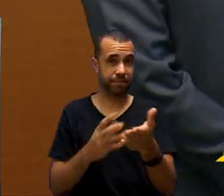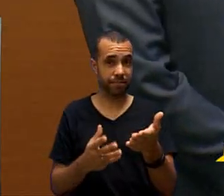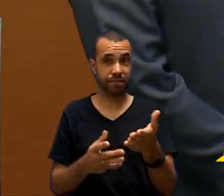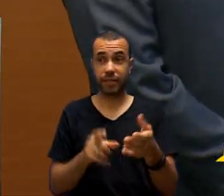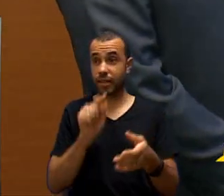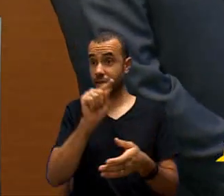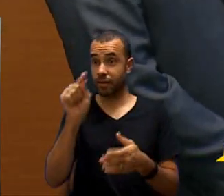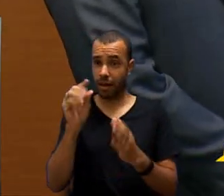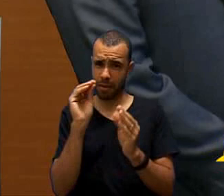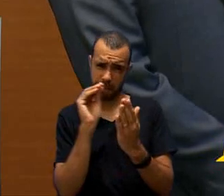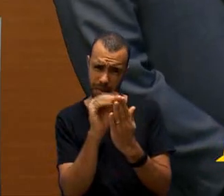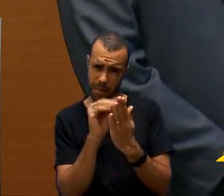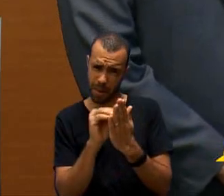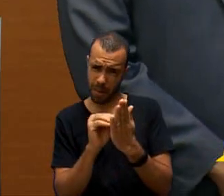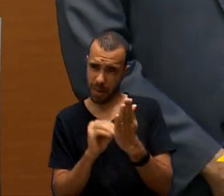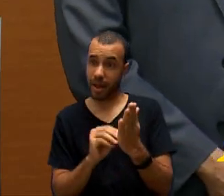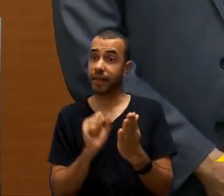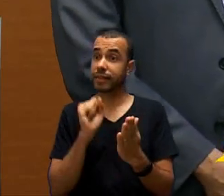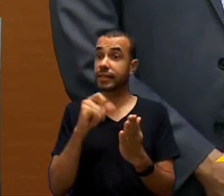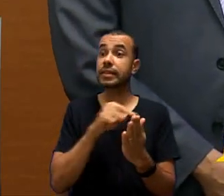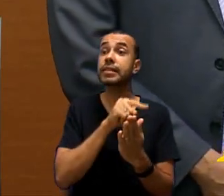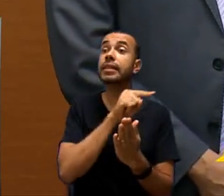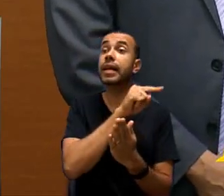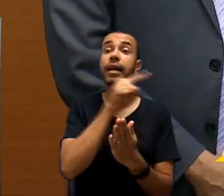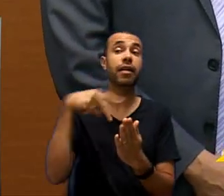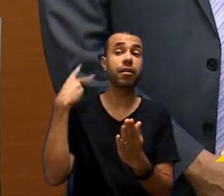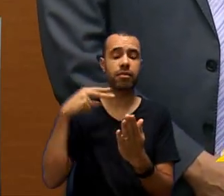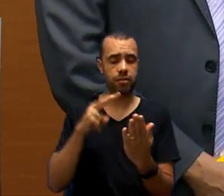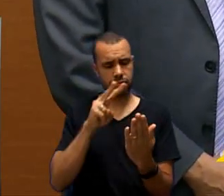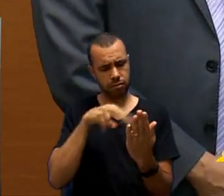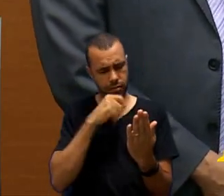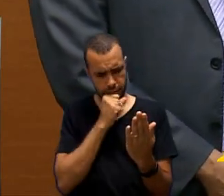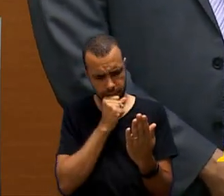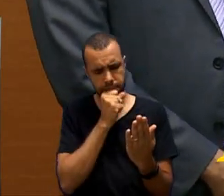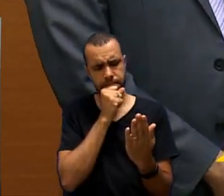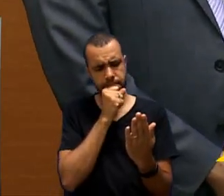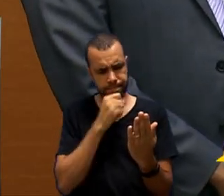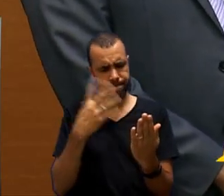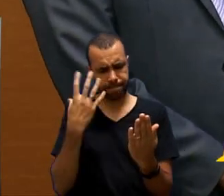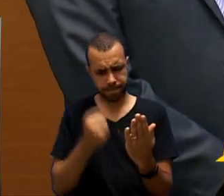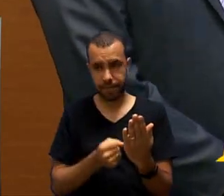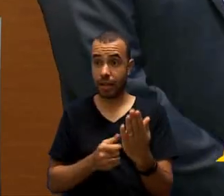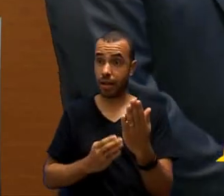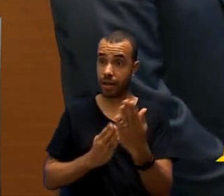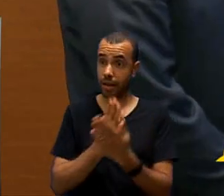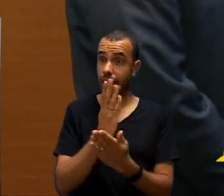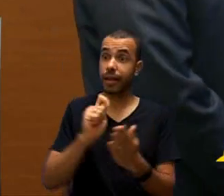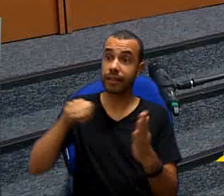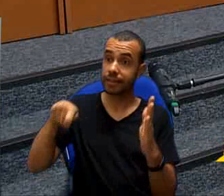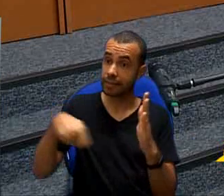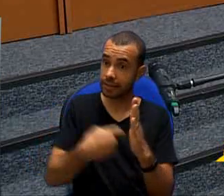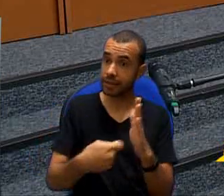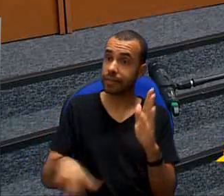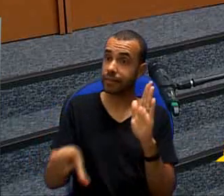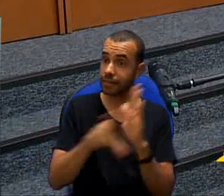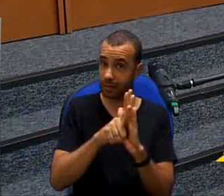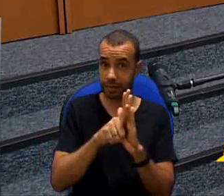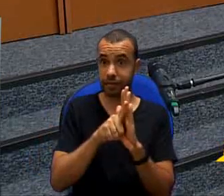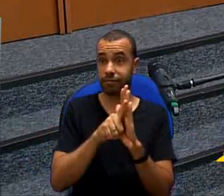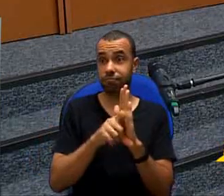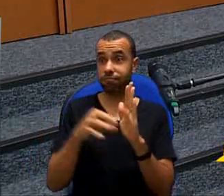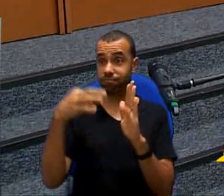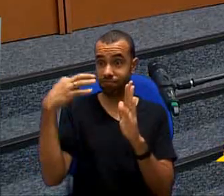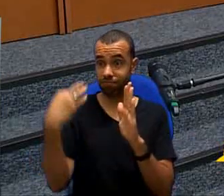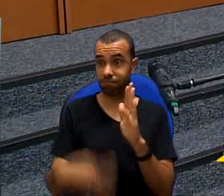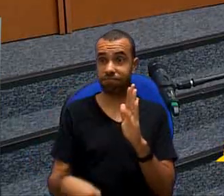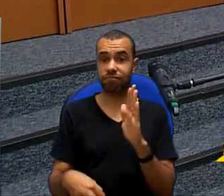aqui, se eles encamparem, isso aqui se torna lei de fato de direito e vai ficar para a posteridade. A